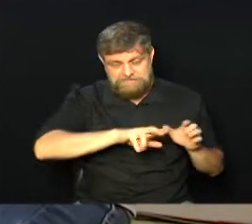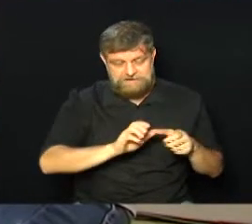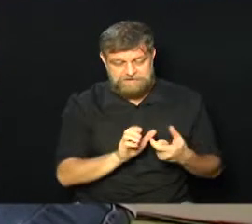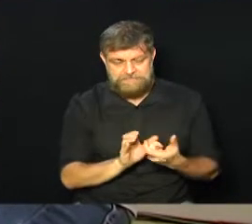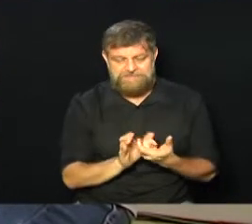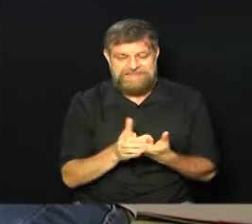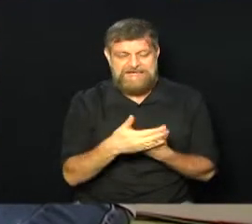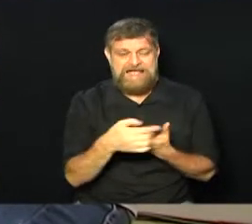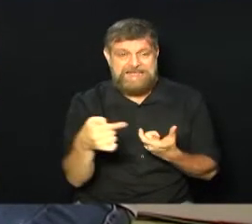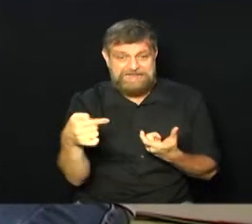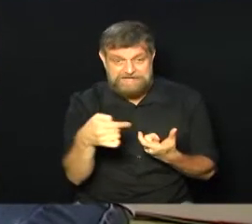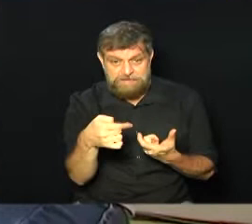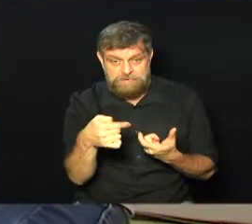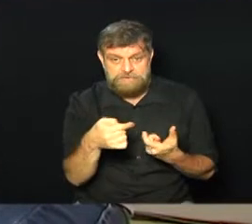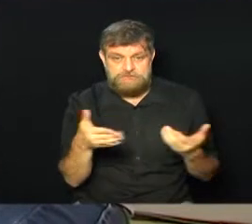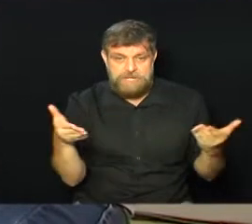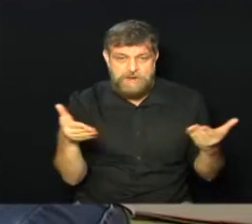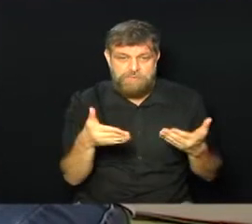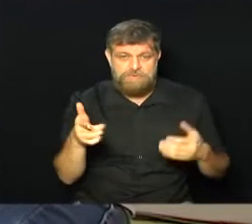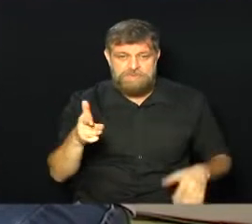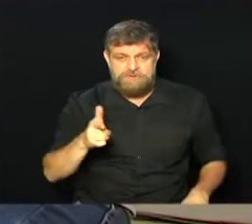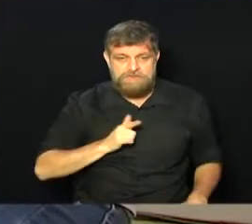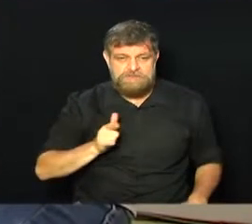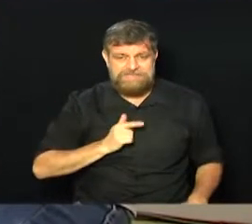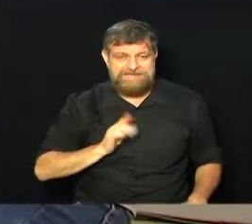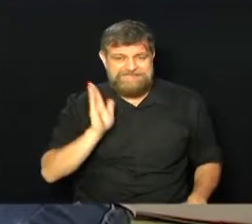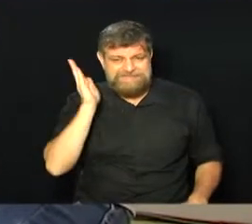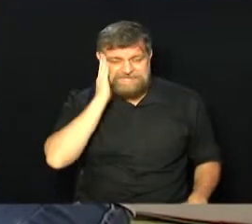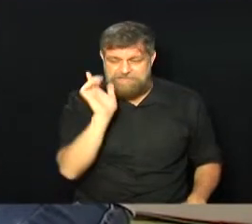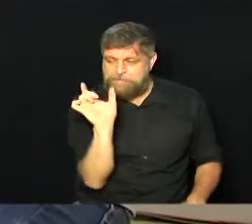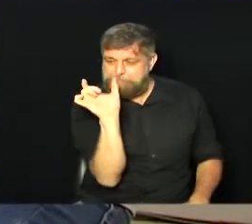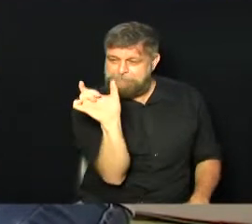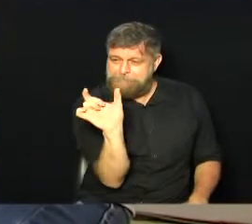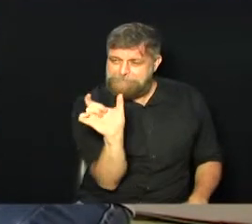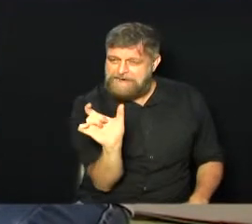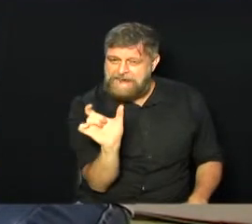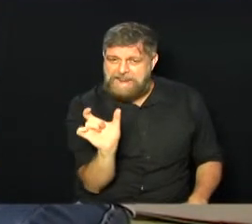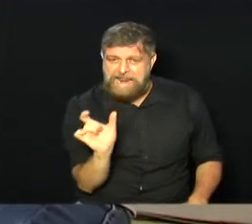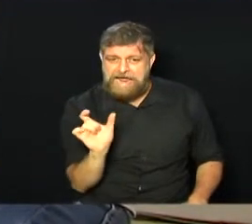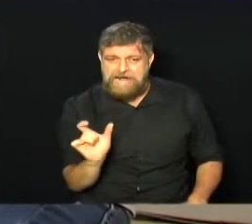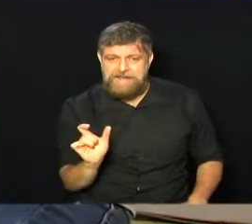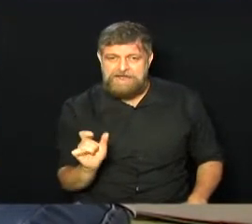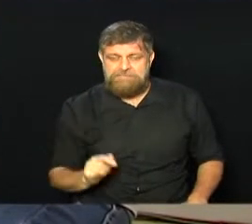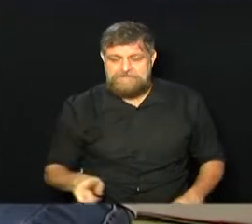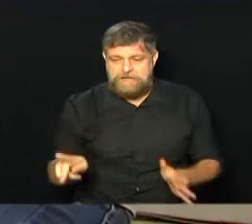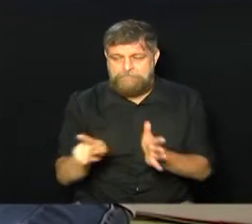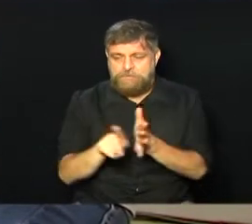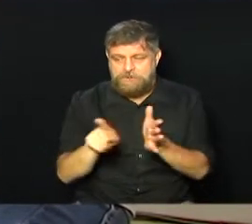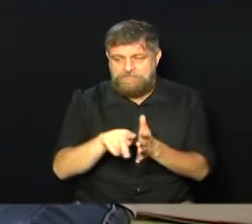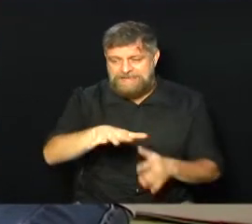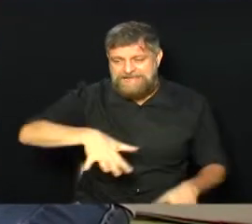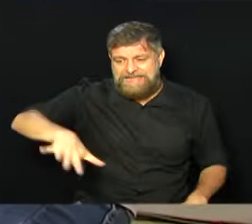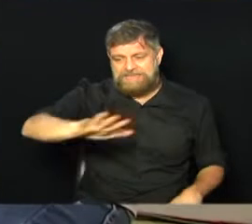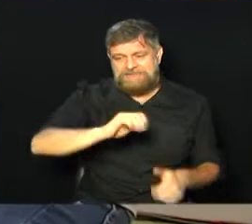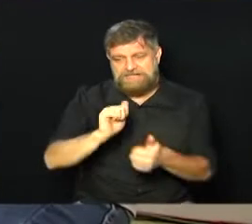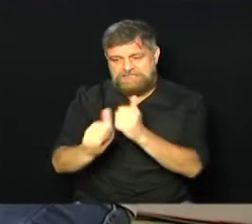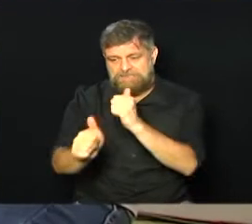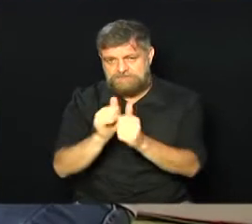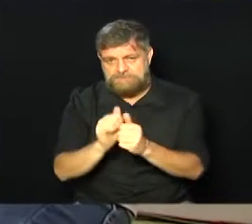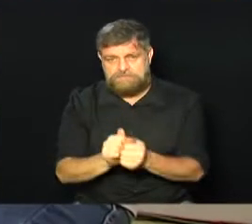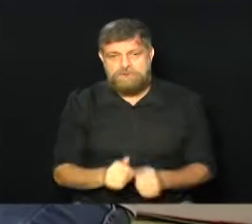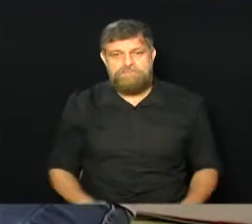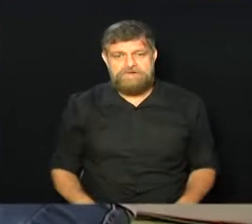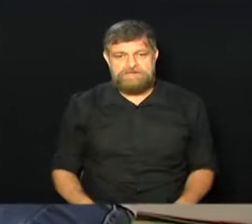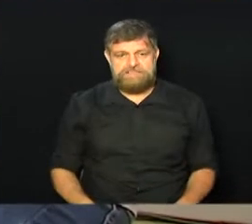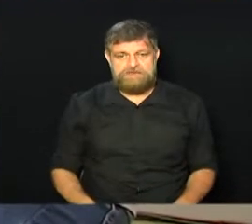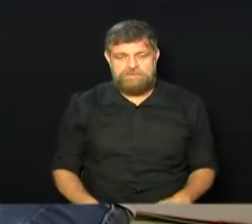futebol hoje. Então, último terço do campo, futebol reativo, enfim, se mudou um pouco o glossário do